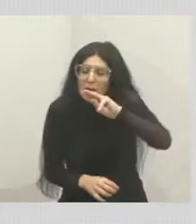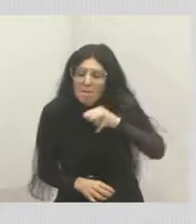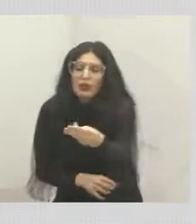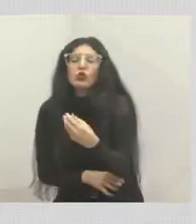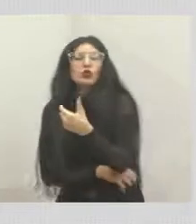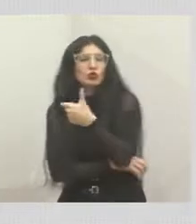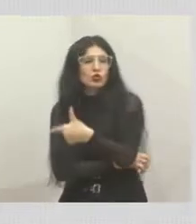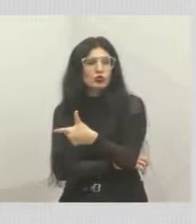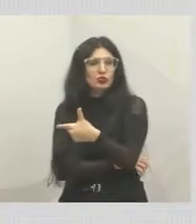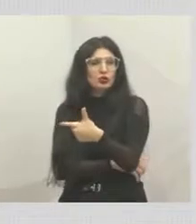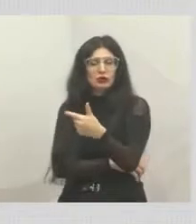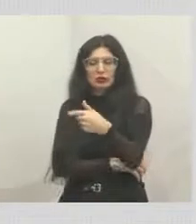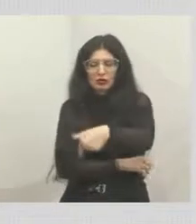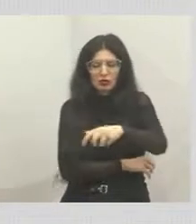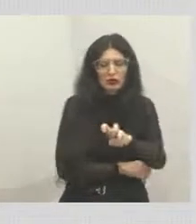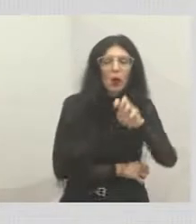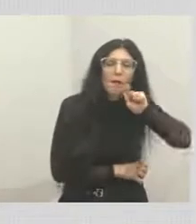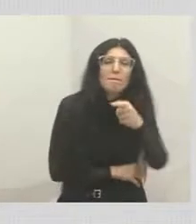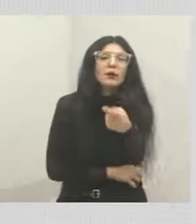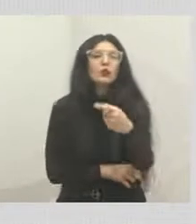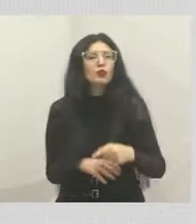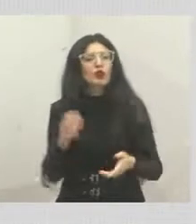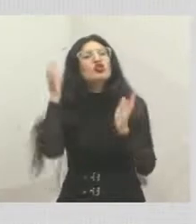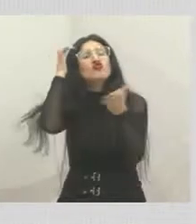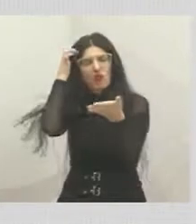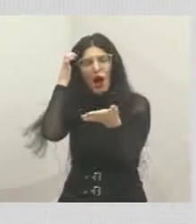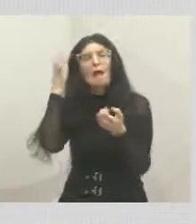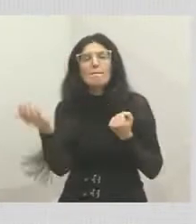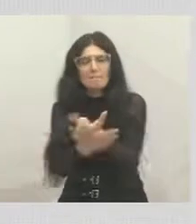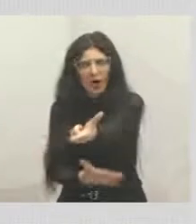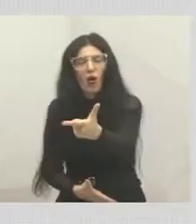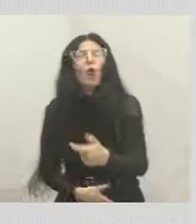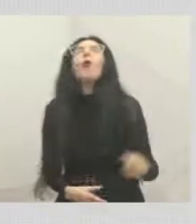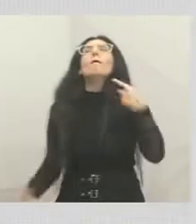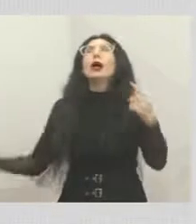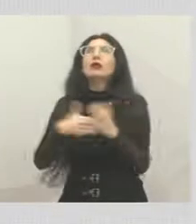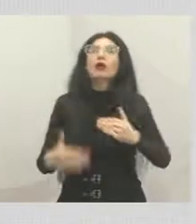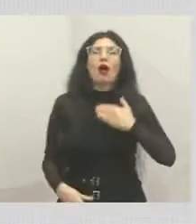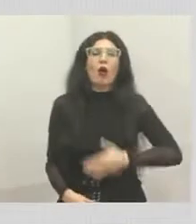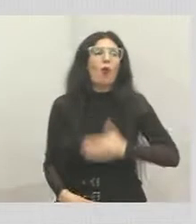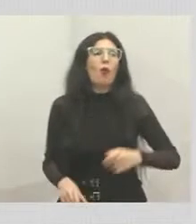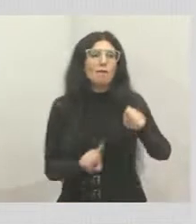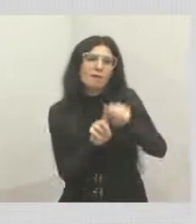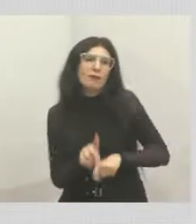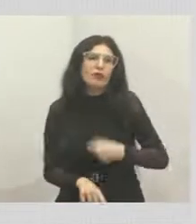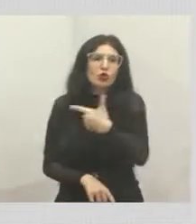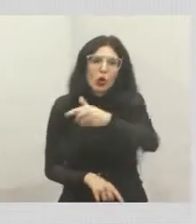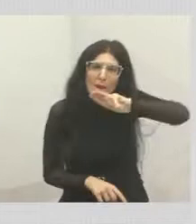6.275.000 e liquidado até o segundo quadrimestre